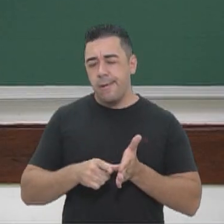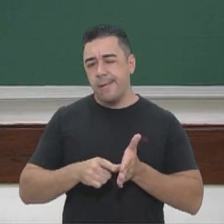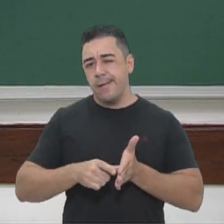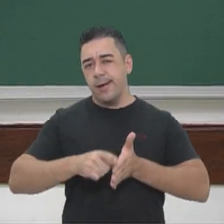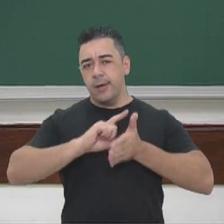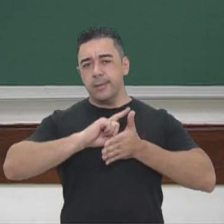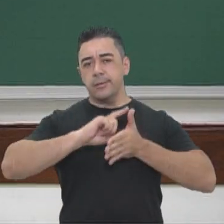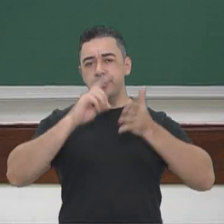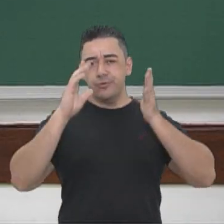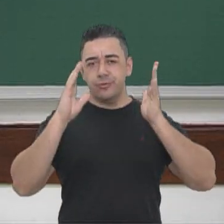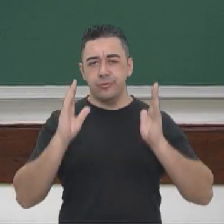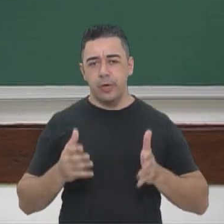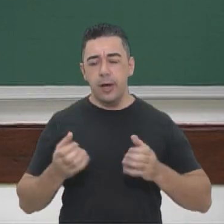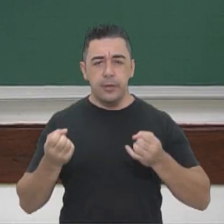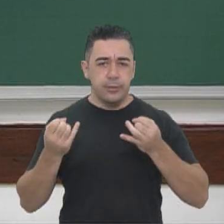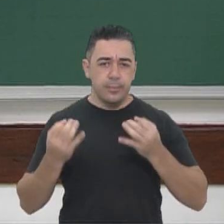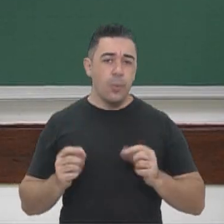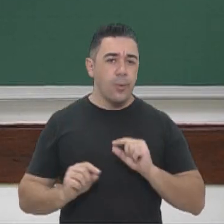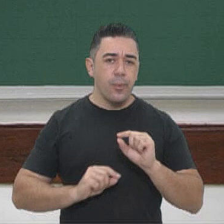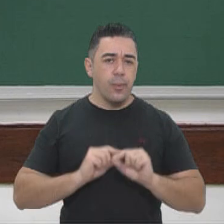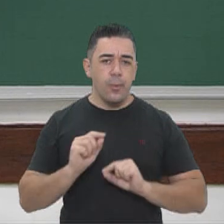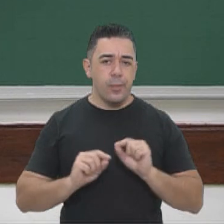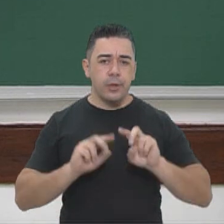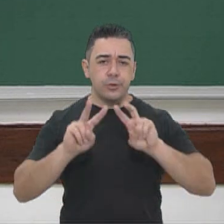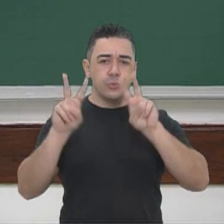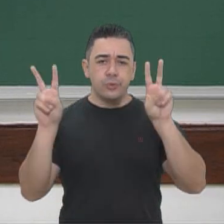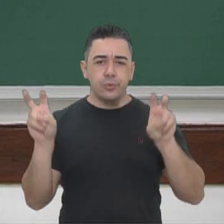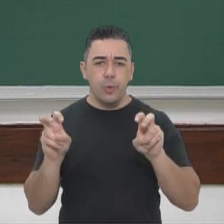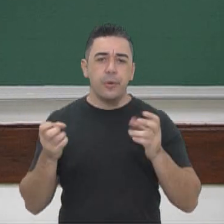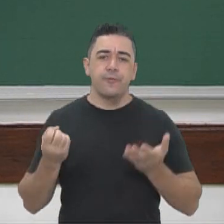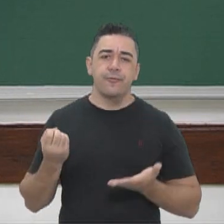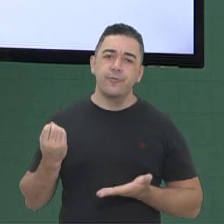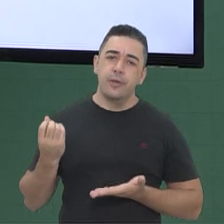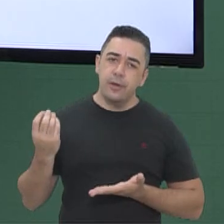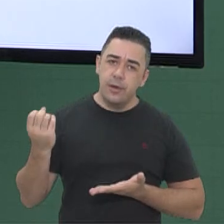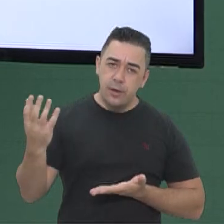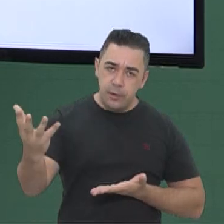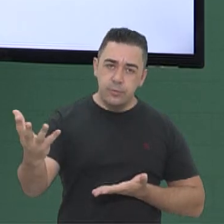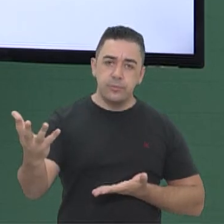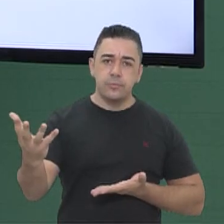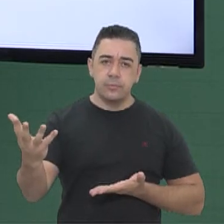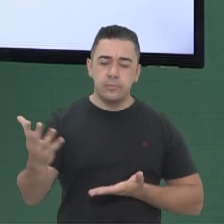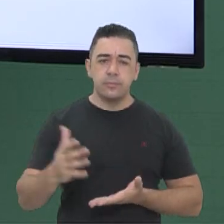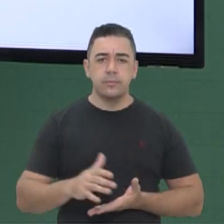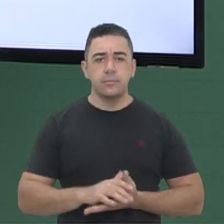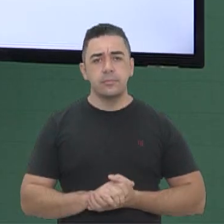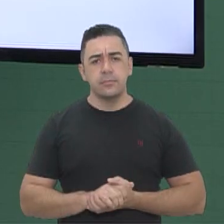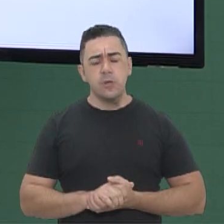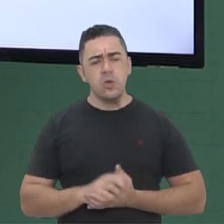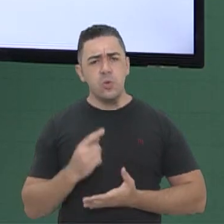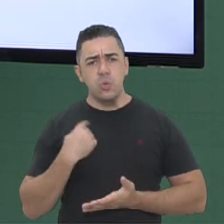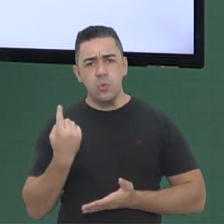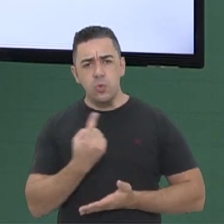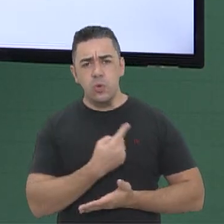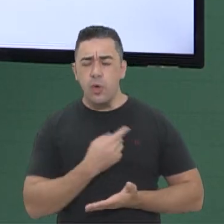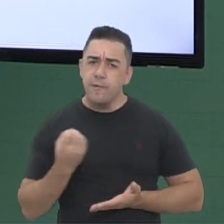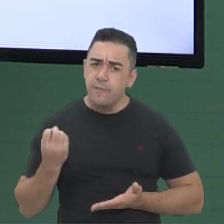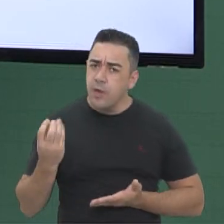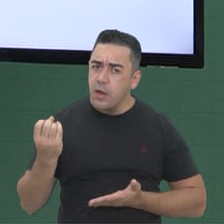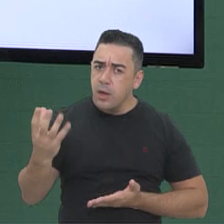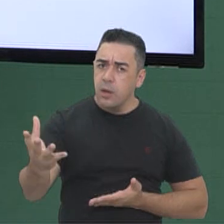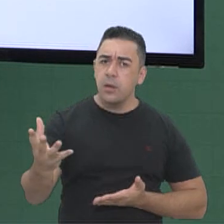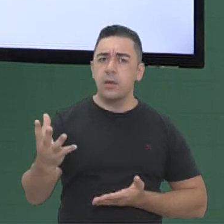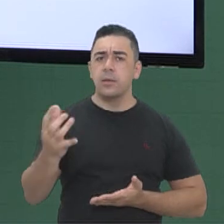já falando sobre viagem, né? Quando estamos viajando,